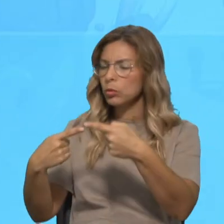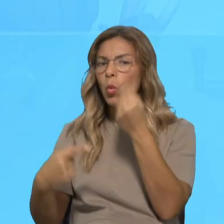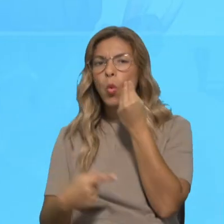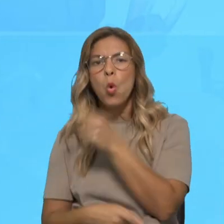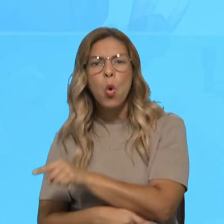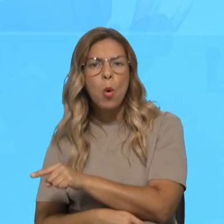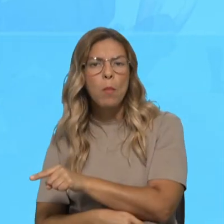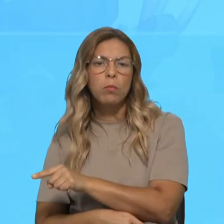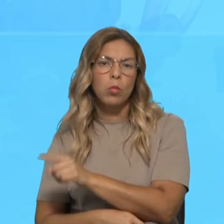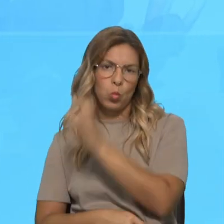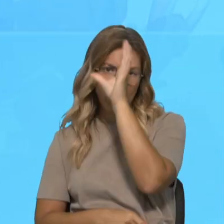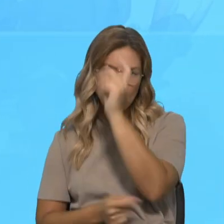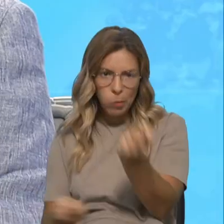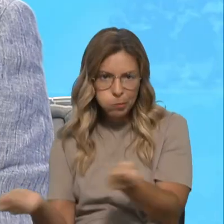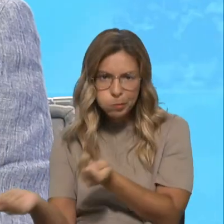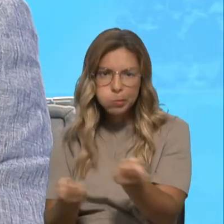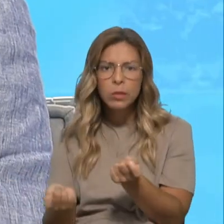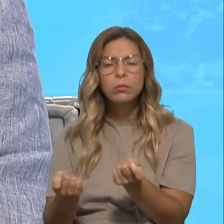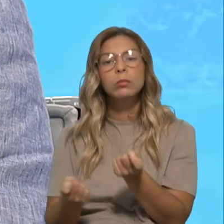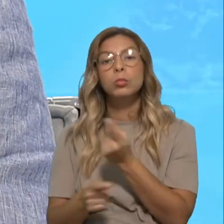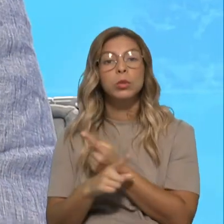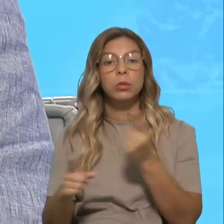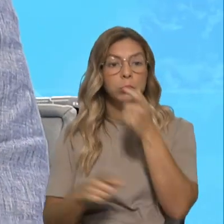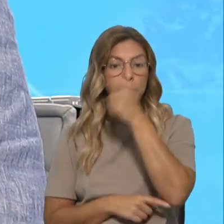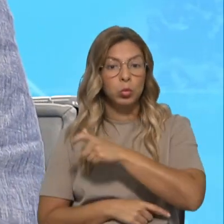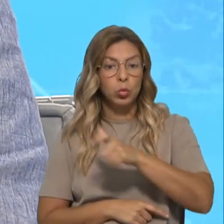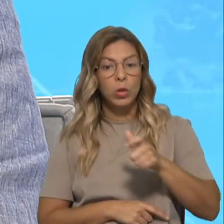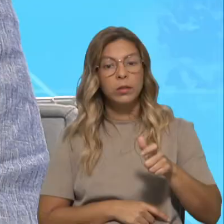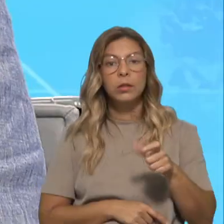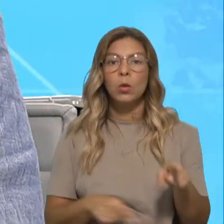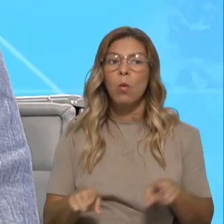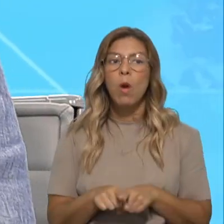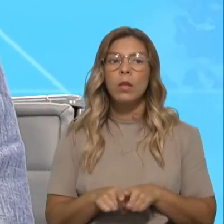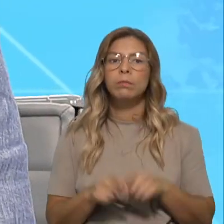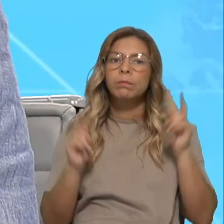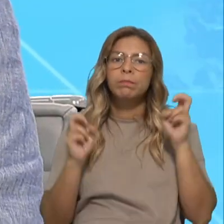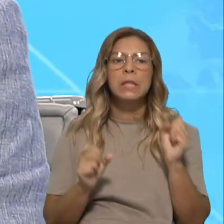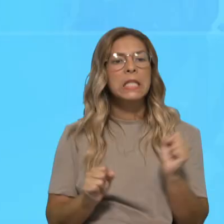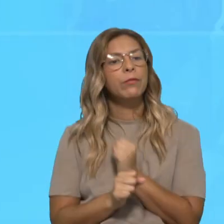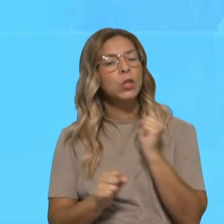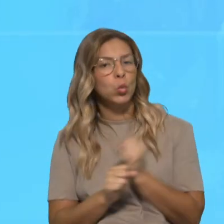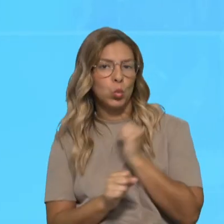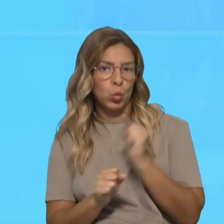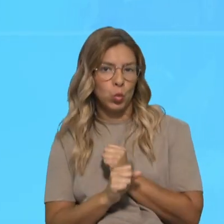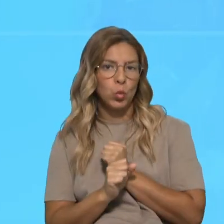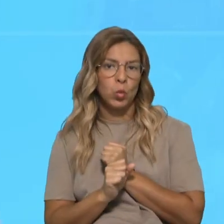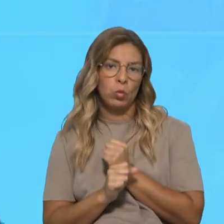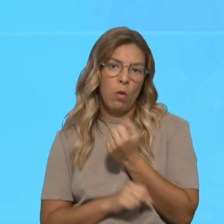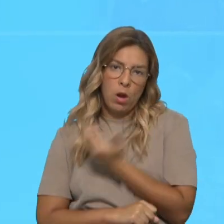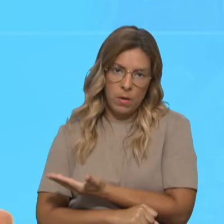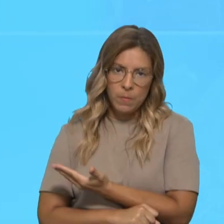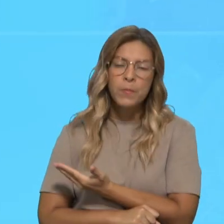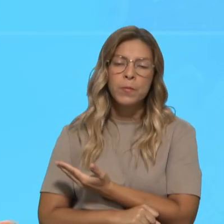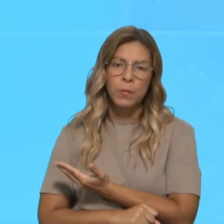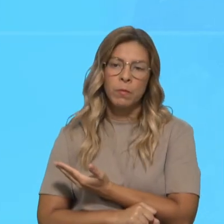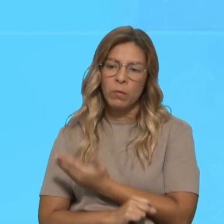cargos de governação em que a pessoa é confrontada com um serviço que é chamado a prestar aos outros, e também